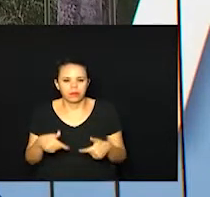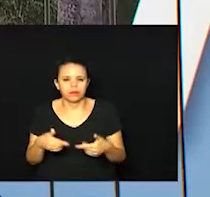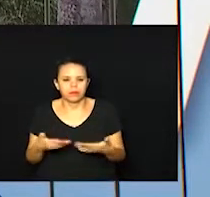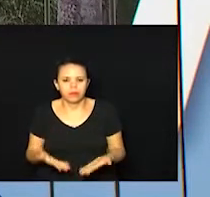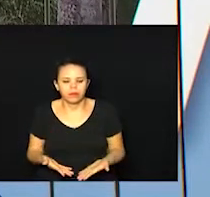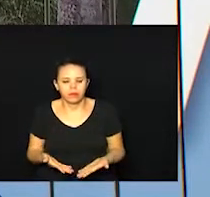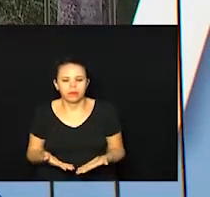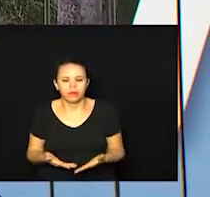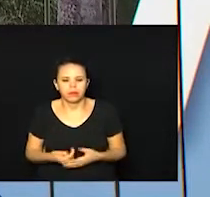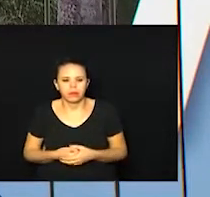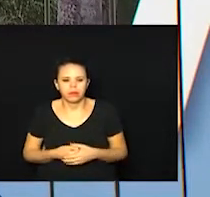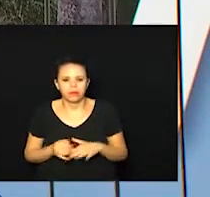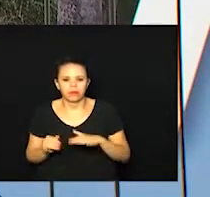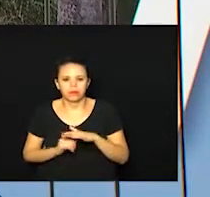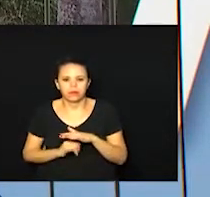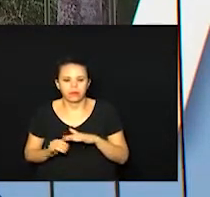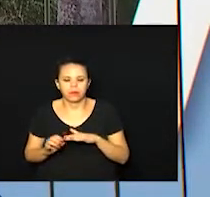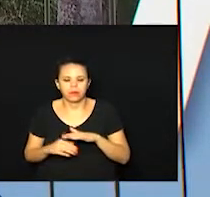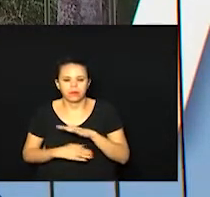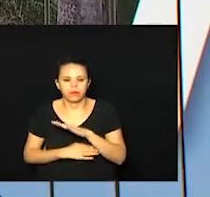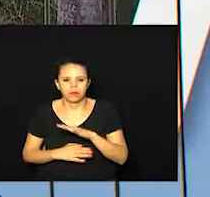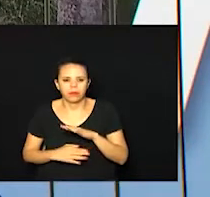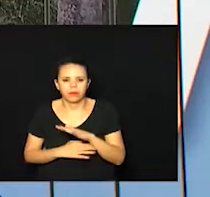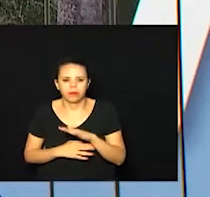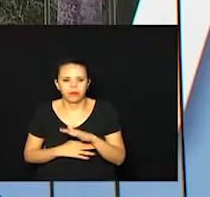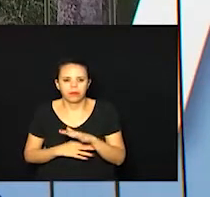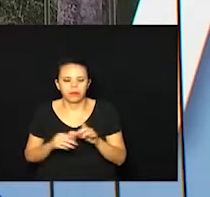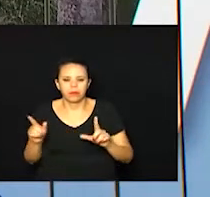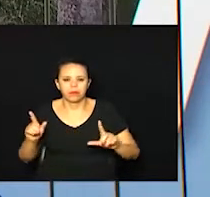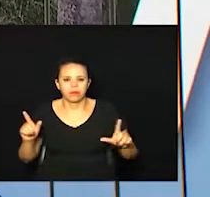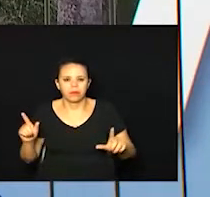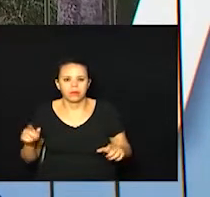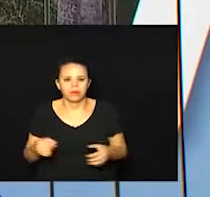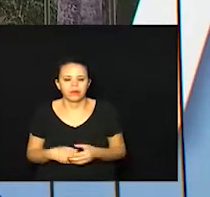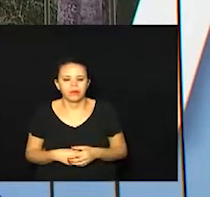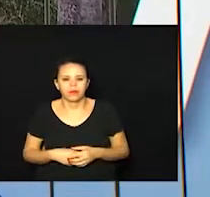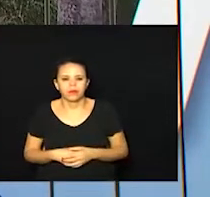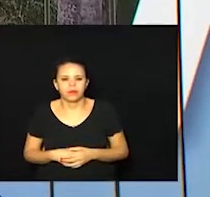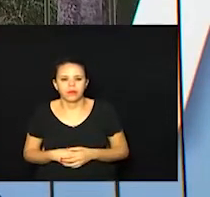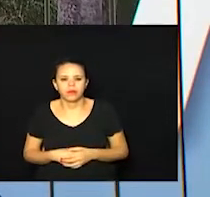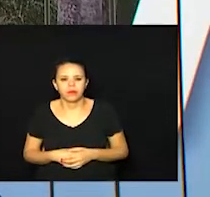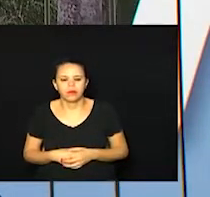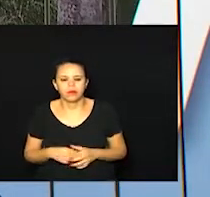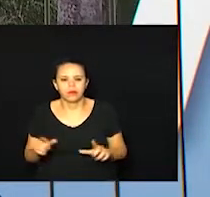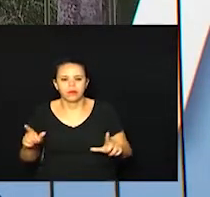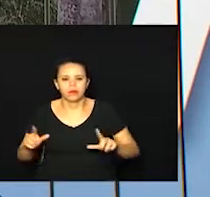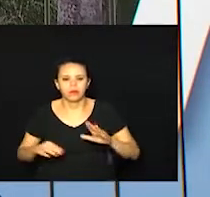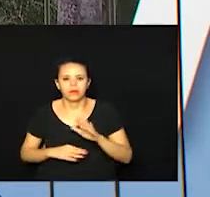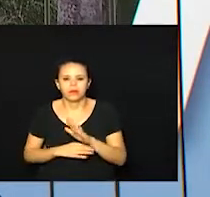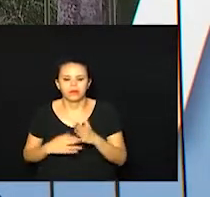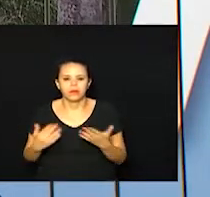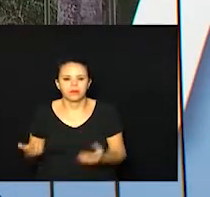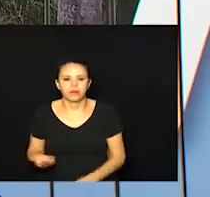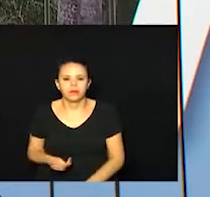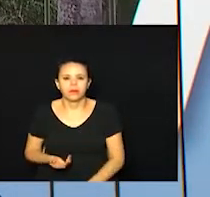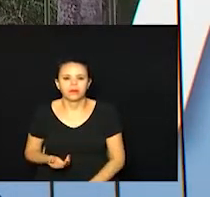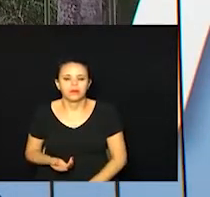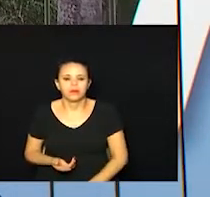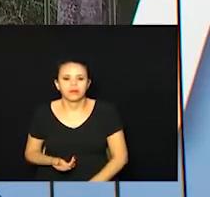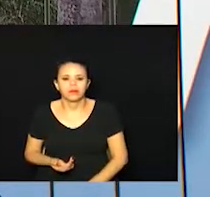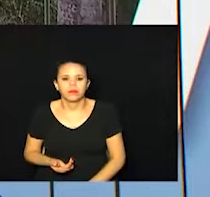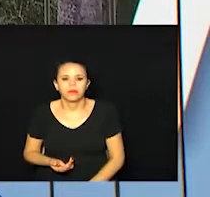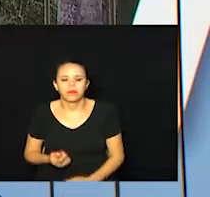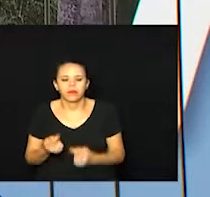mais institucional através das telinhas, né? Inclusive aqui da TV Câmara, e essa mais